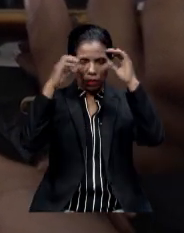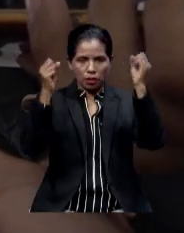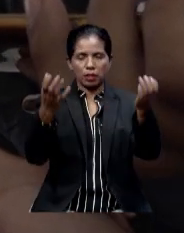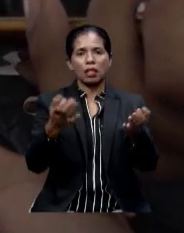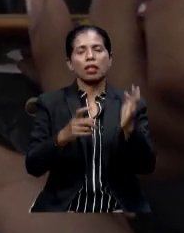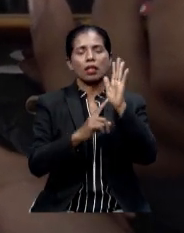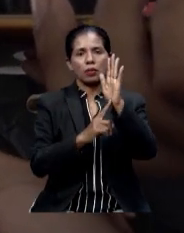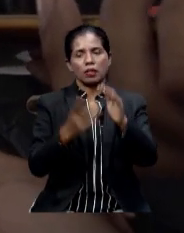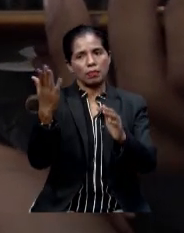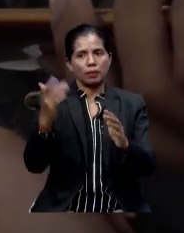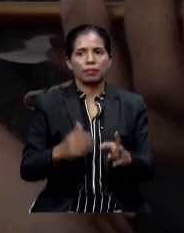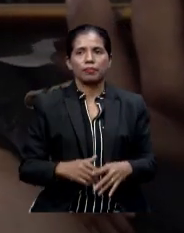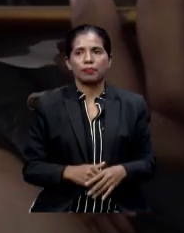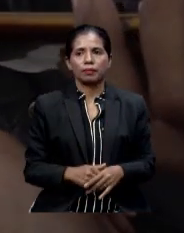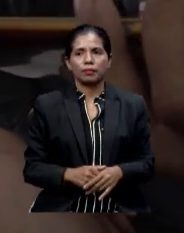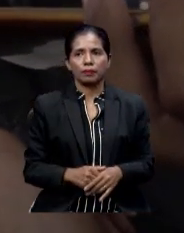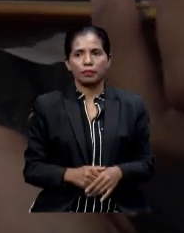Caratona.